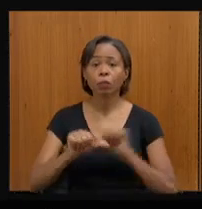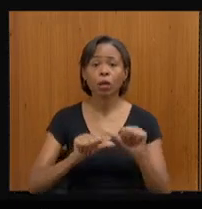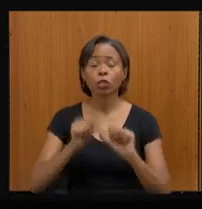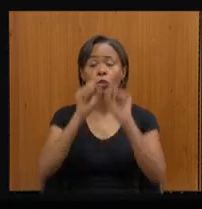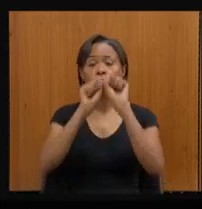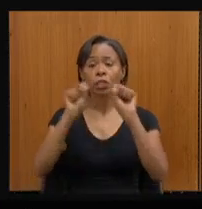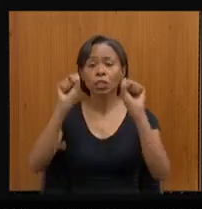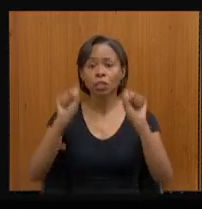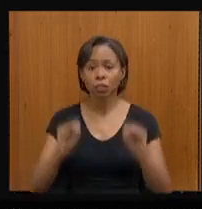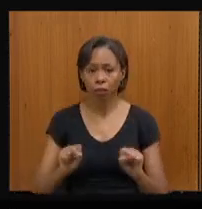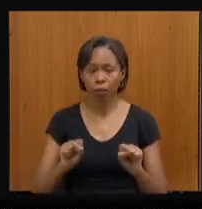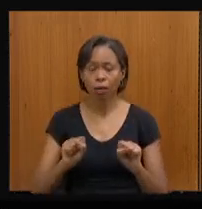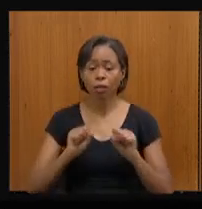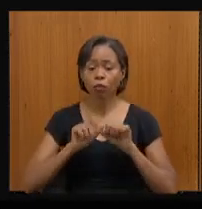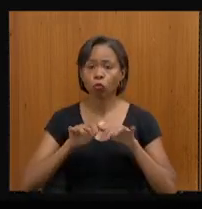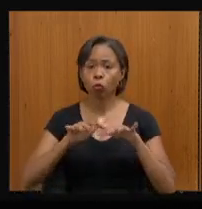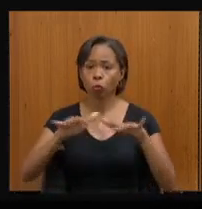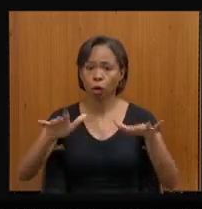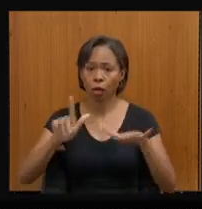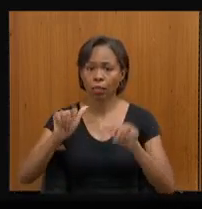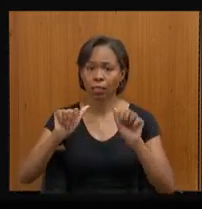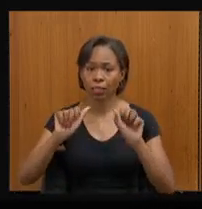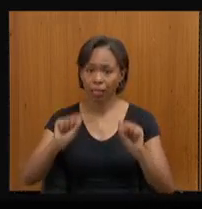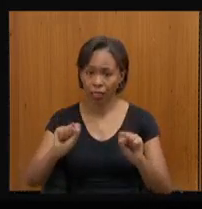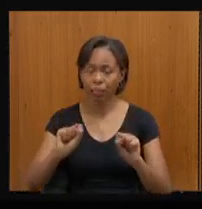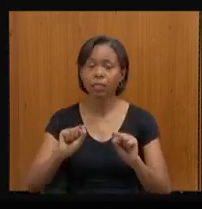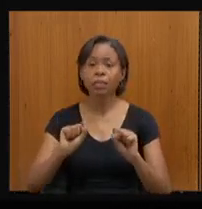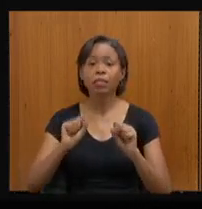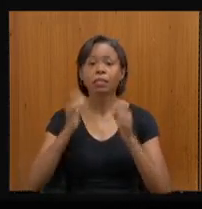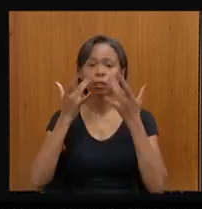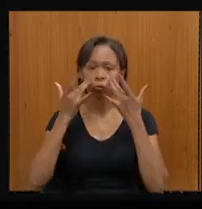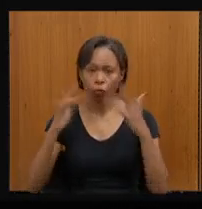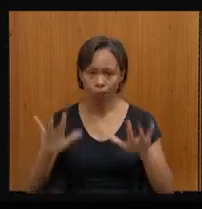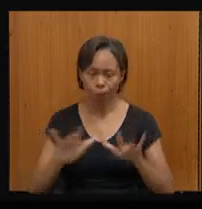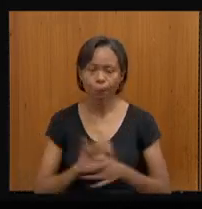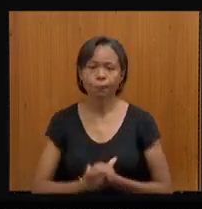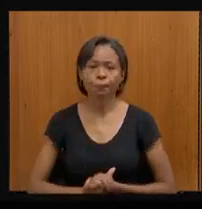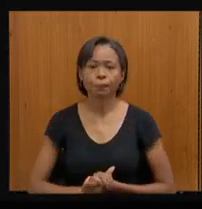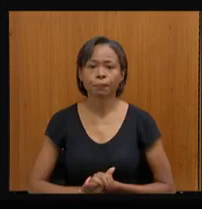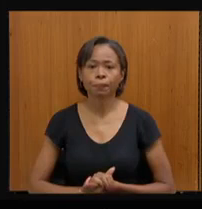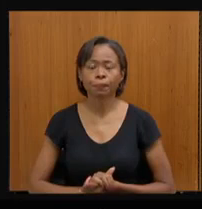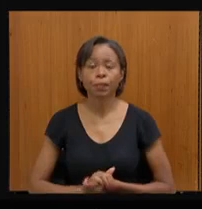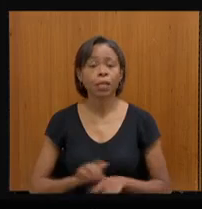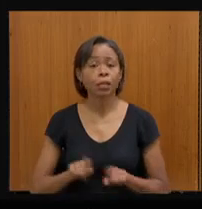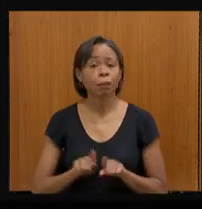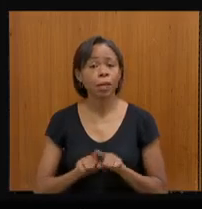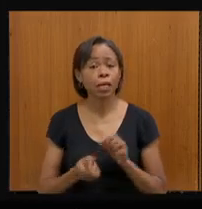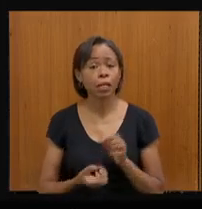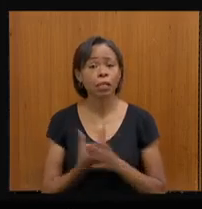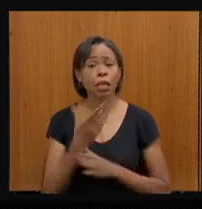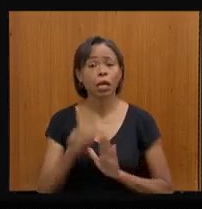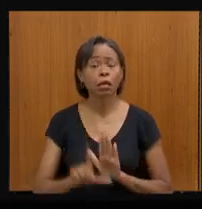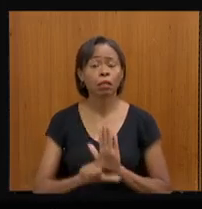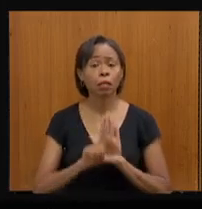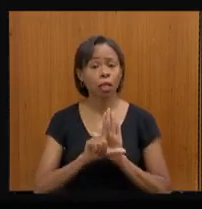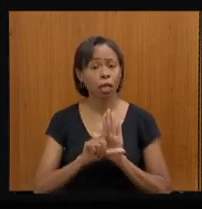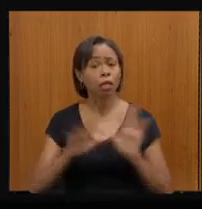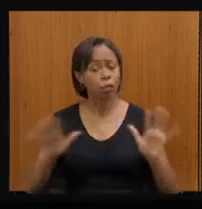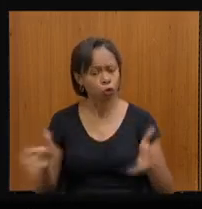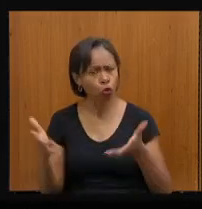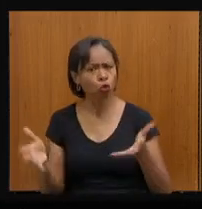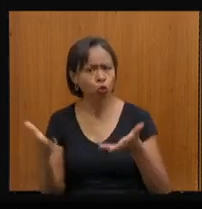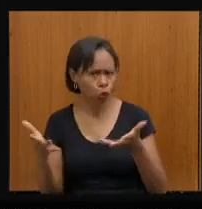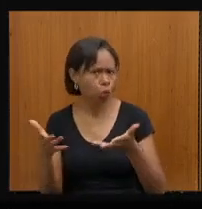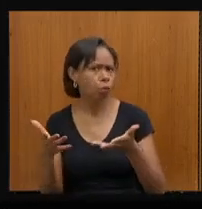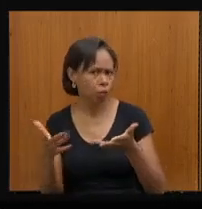do sistema de distribuição de gás natural desenvolver leis e estímulos que criem um ambiente